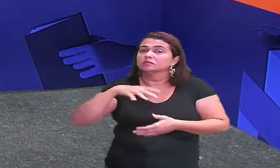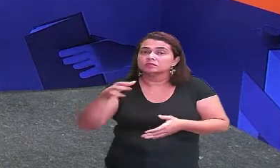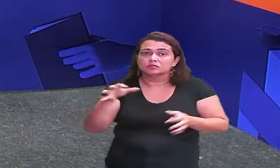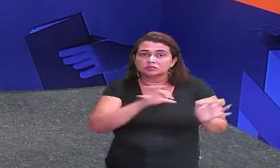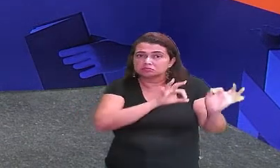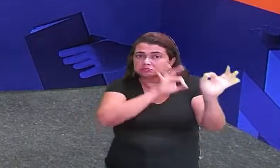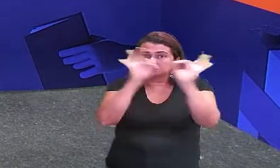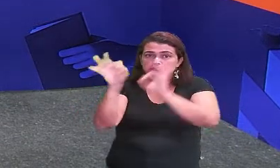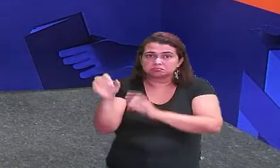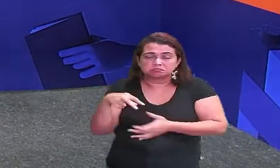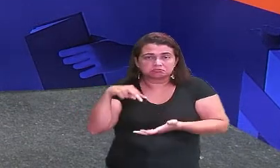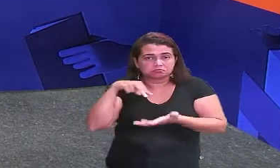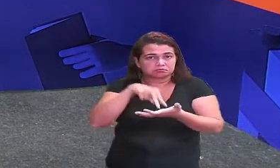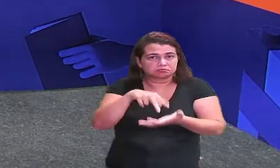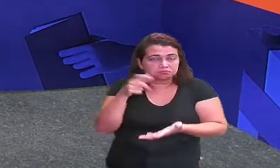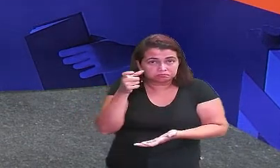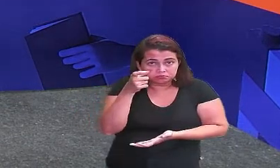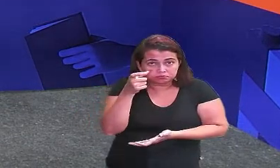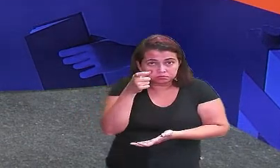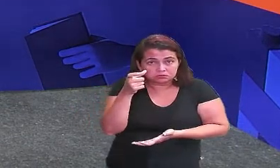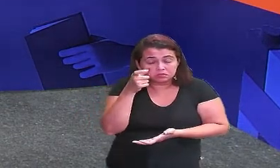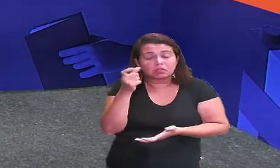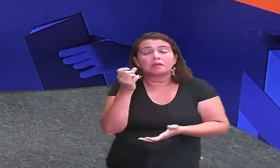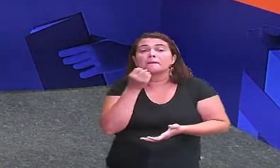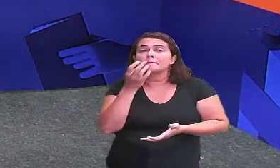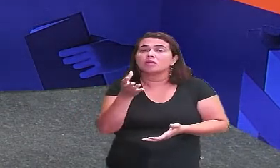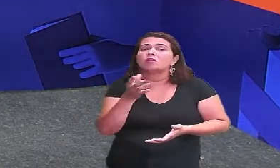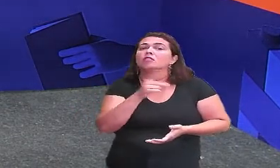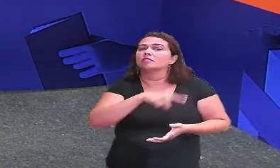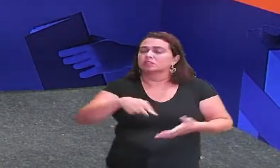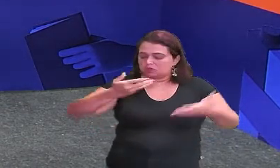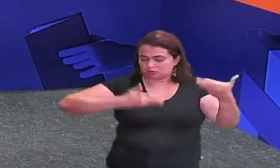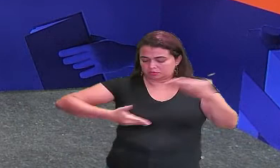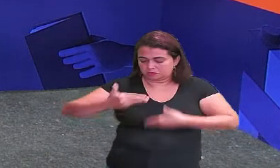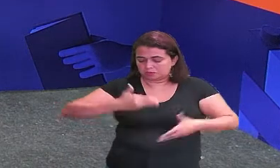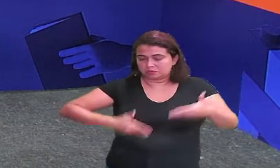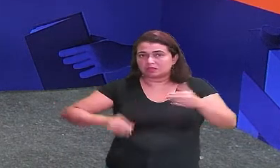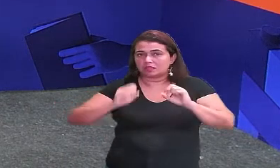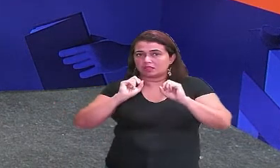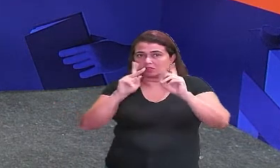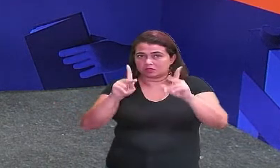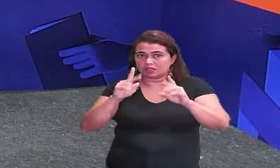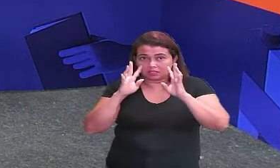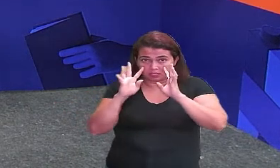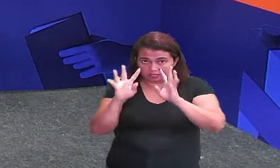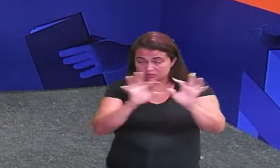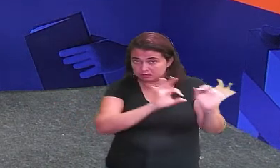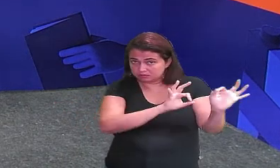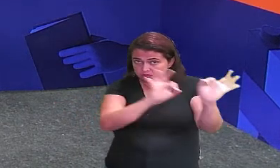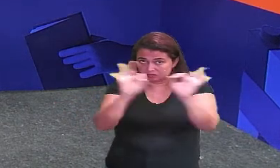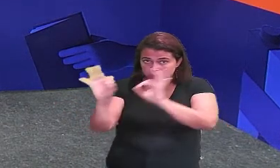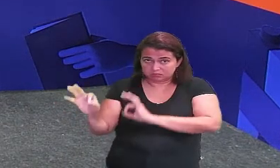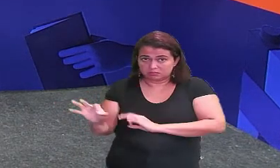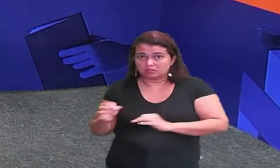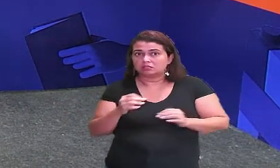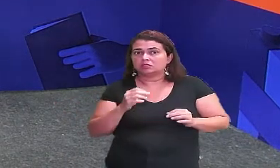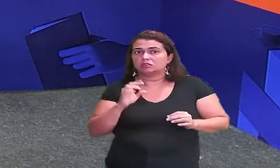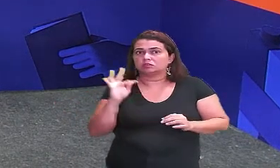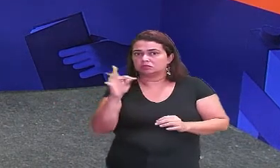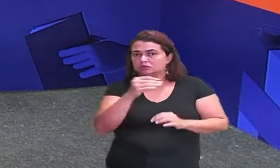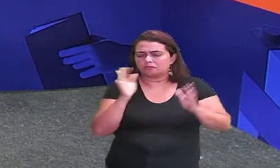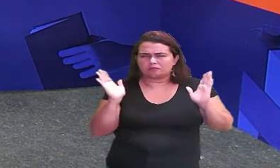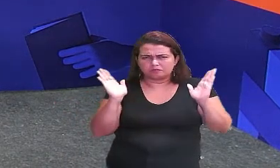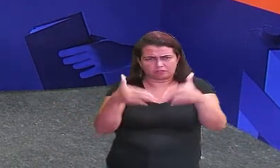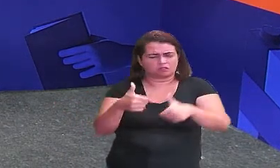todos. Certo? Espero vocês na próxima aula. Continuem se cuidando e prestando atenção em todas as aulas, tá bom? Olha o